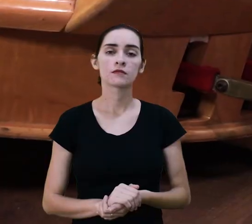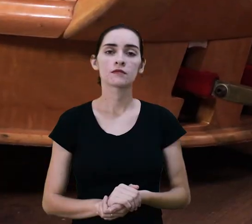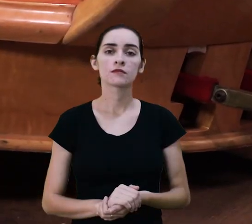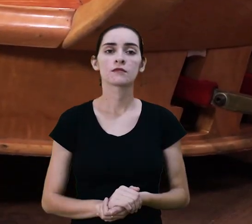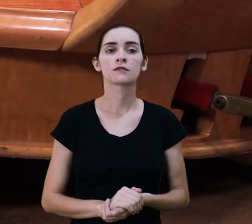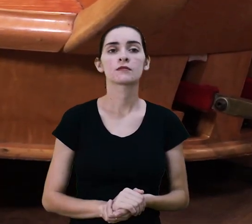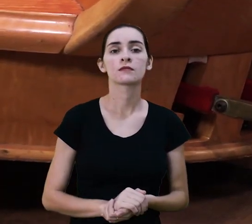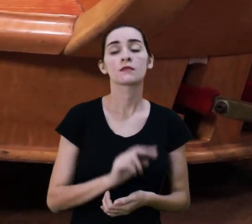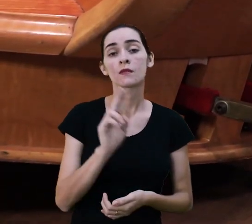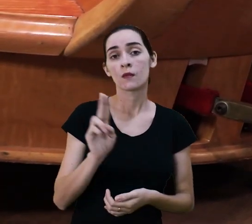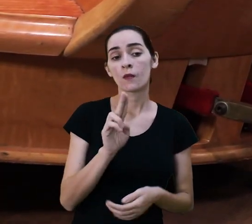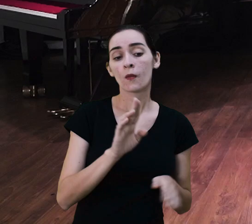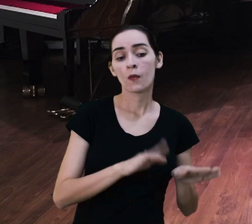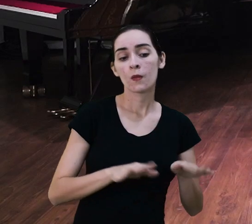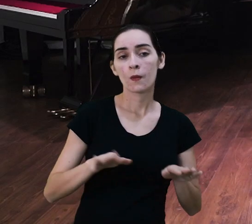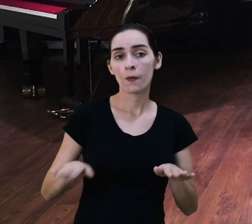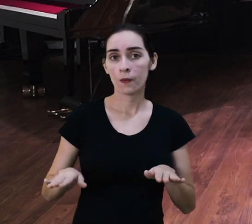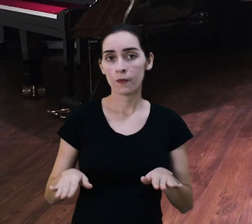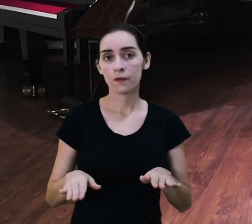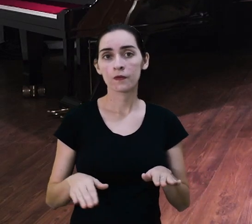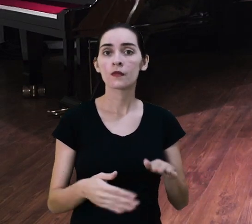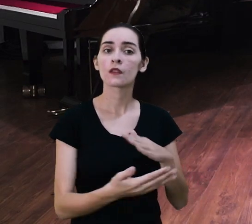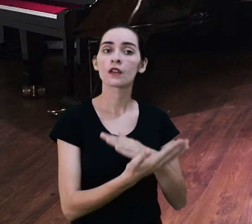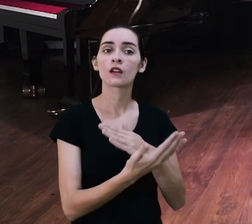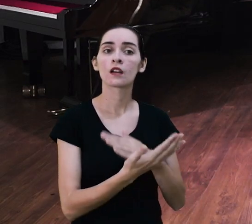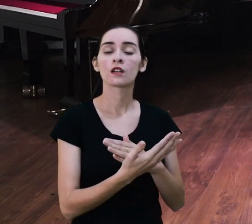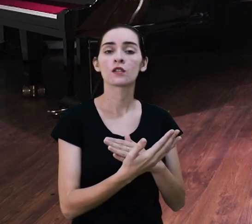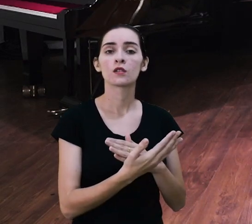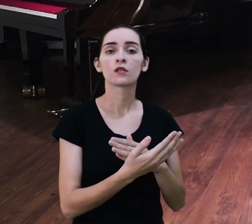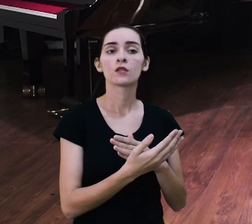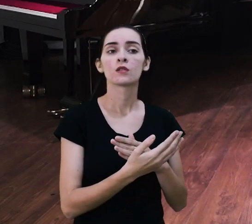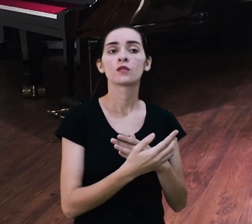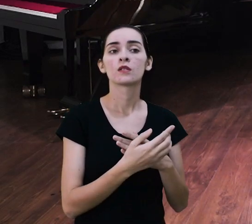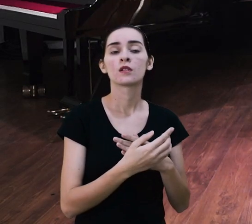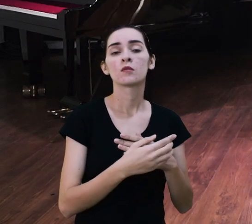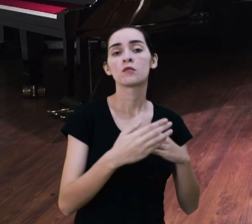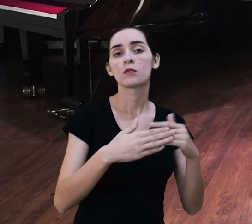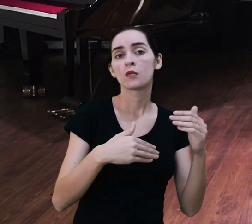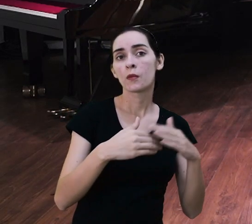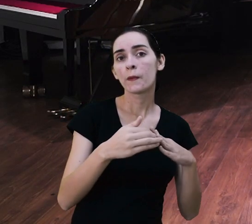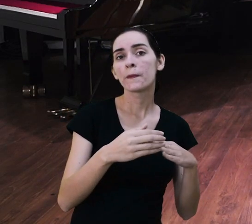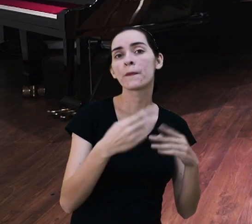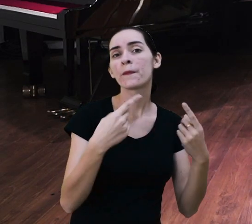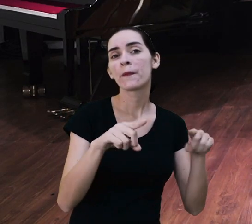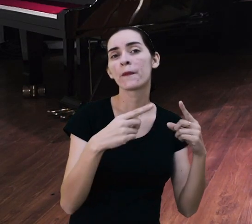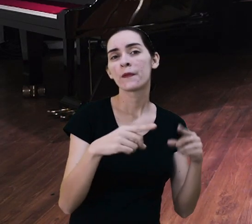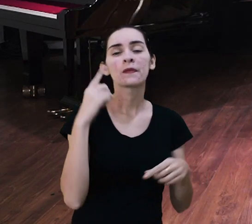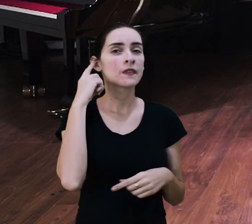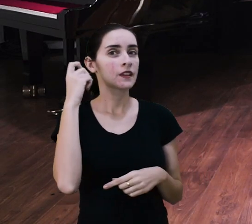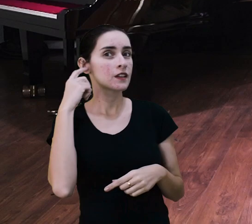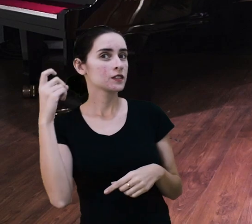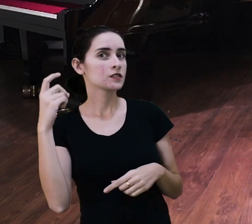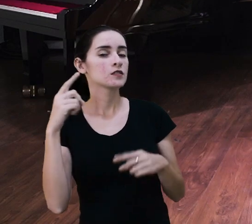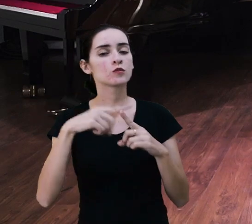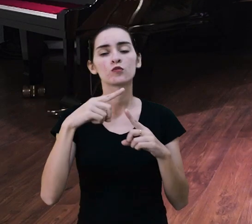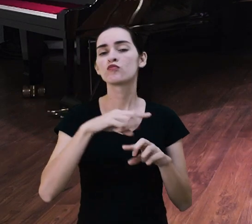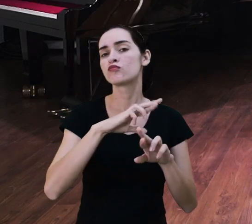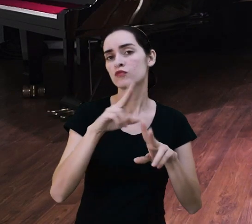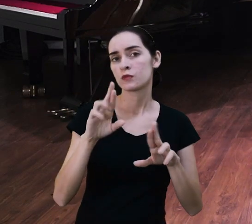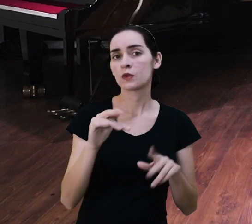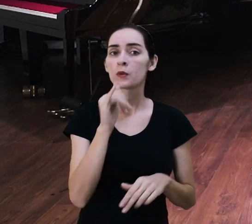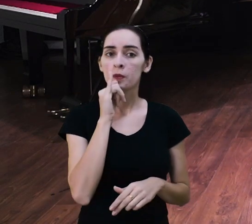E com os pedais da harpa cromática, ajuda muito o instrumentista a tocar diferentes repertórios. Por exemplo, a